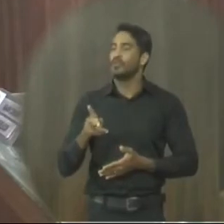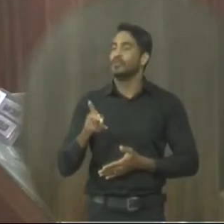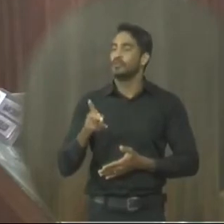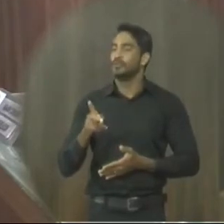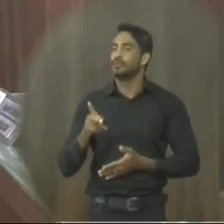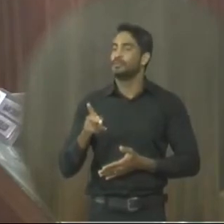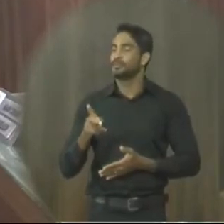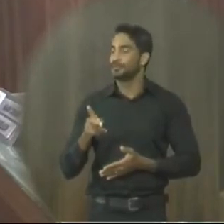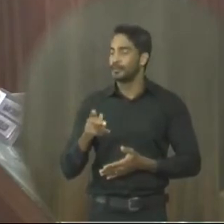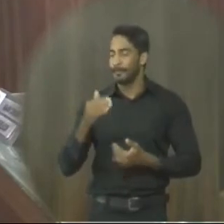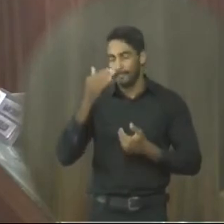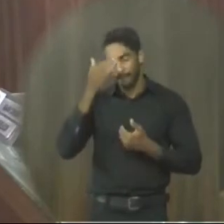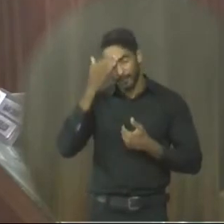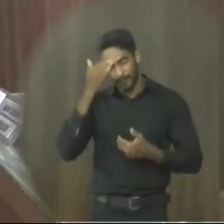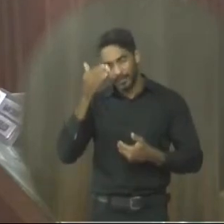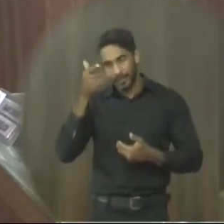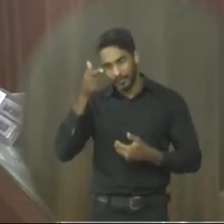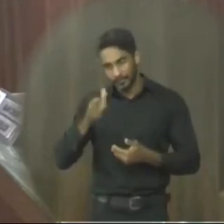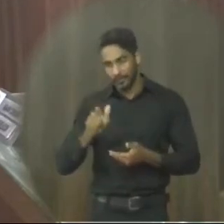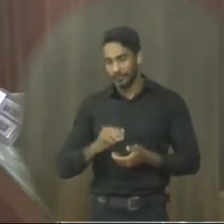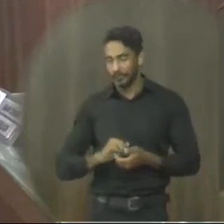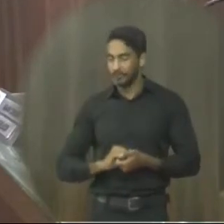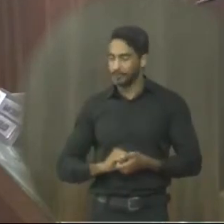repetir. Obrigado mais uma vez.